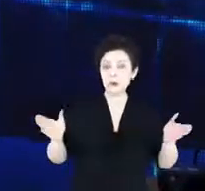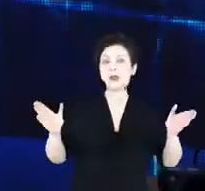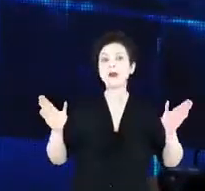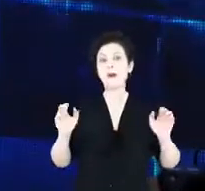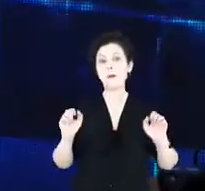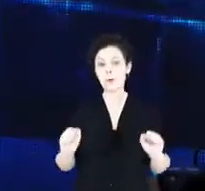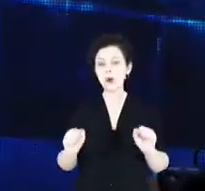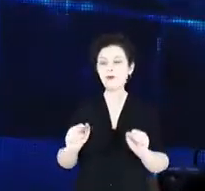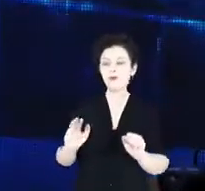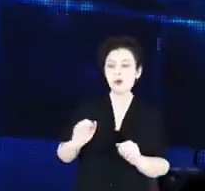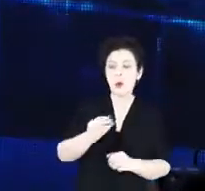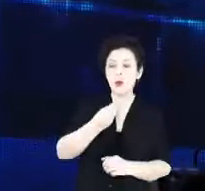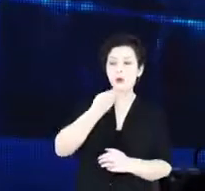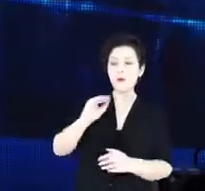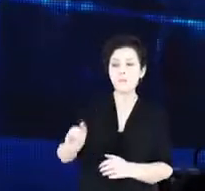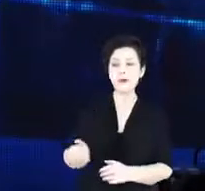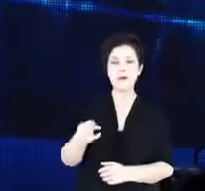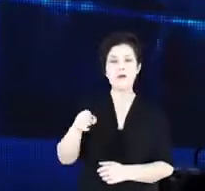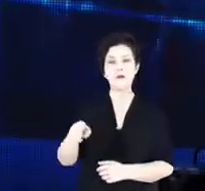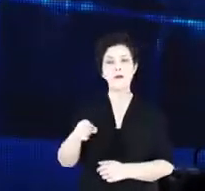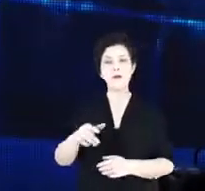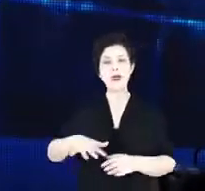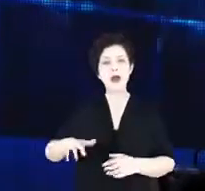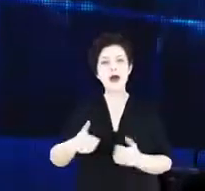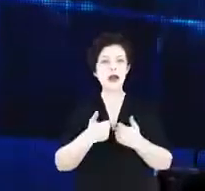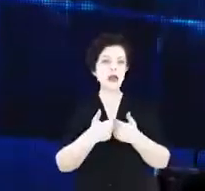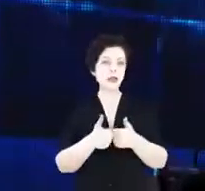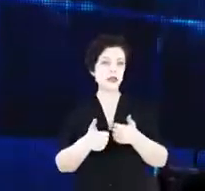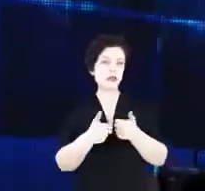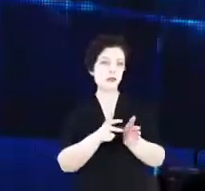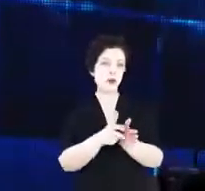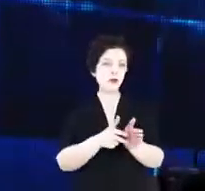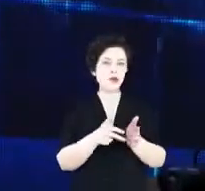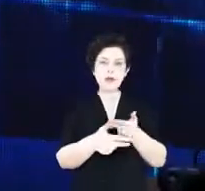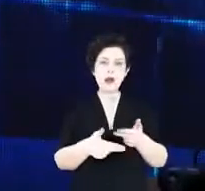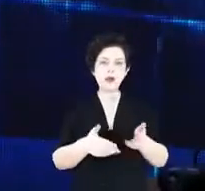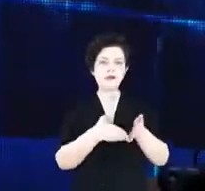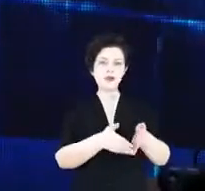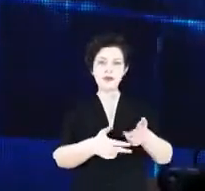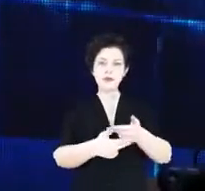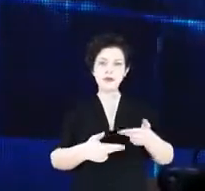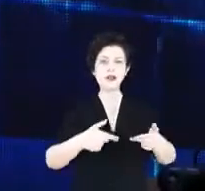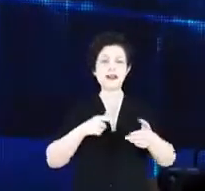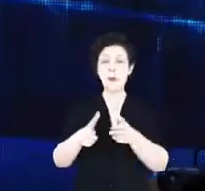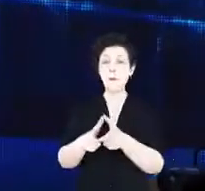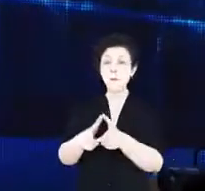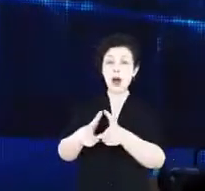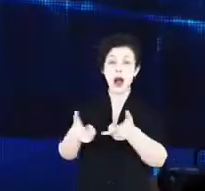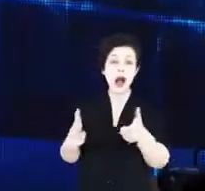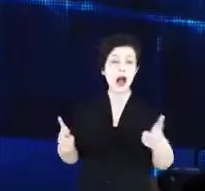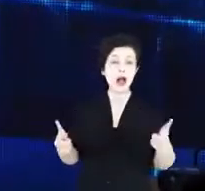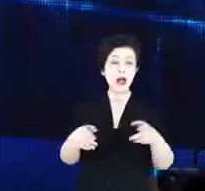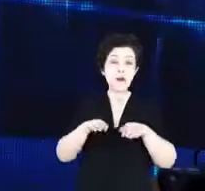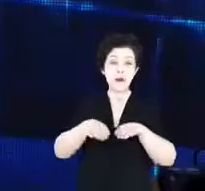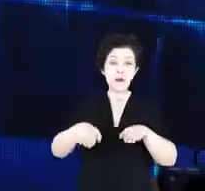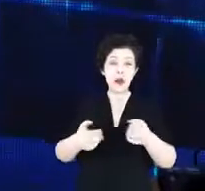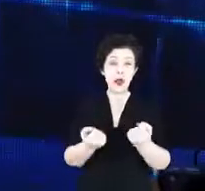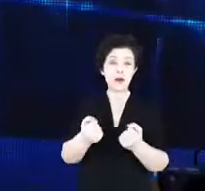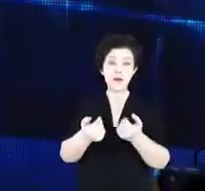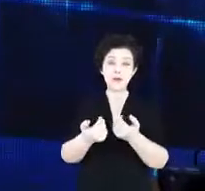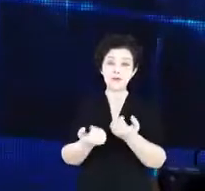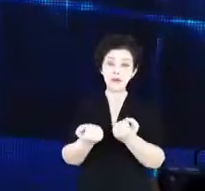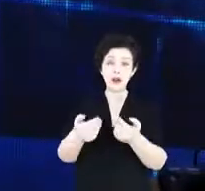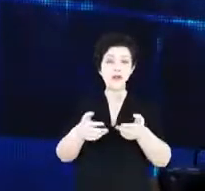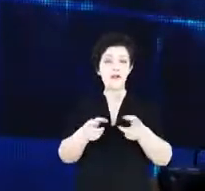para esse tema dos transportes. Lembrando que a gente ainda tem boa parte dos veículos, boa parte das